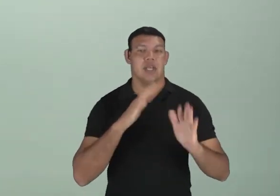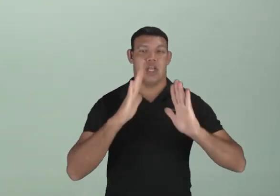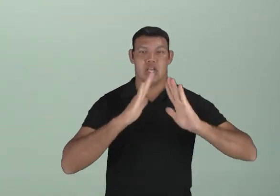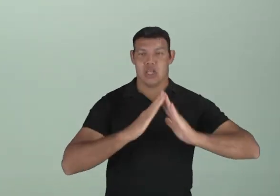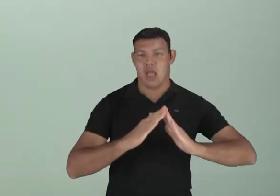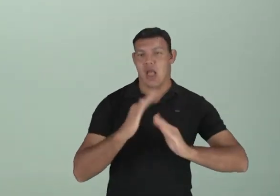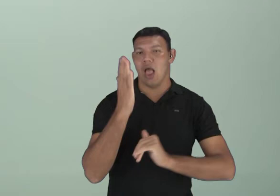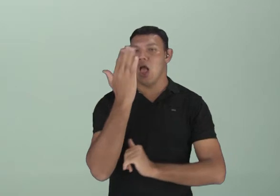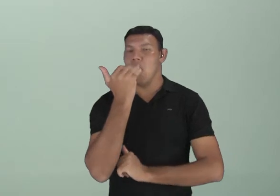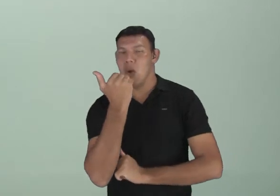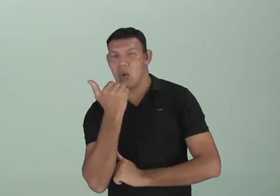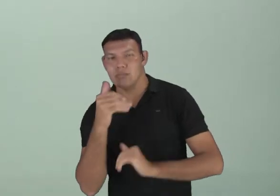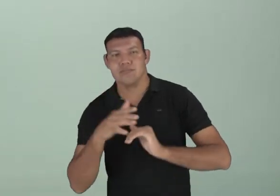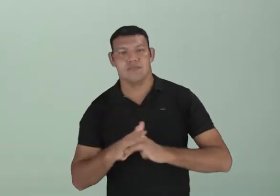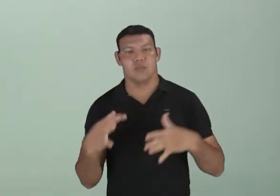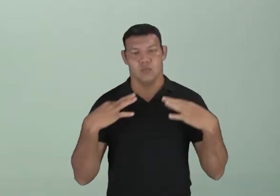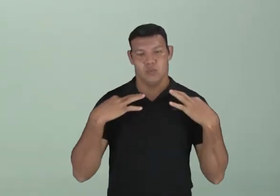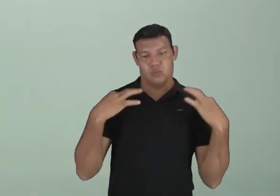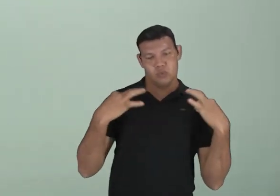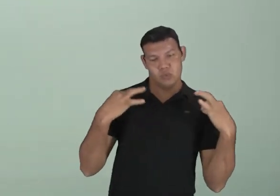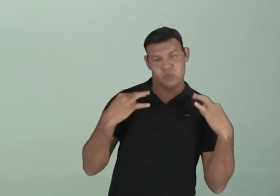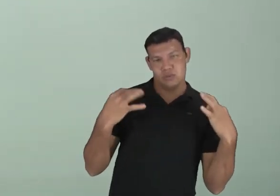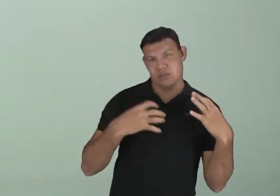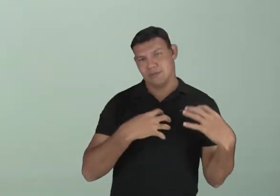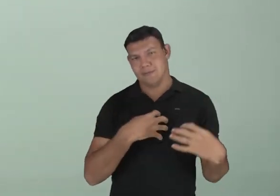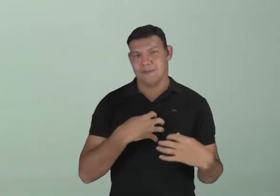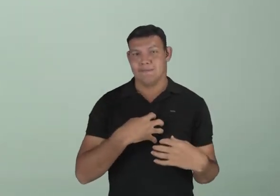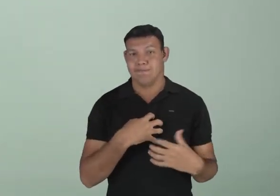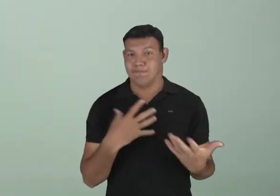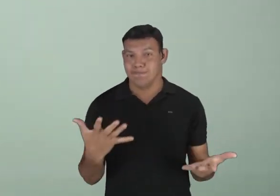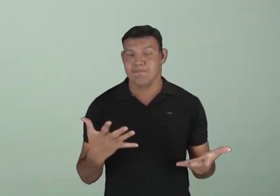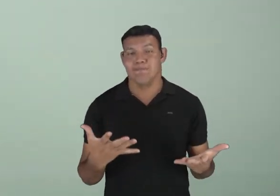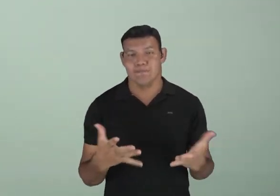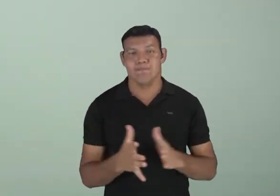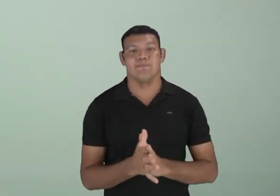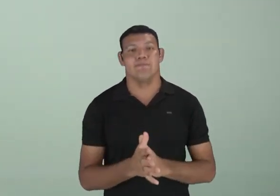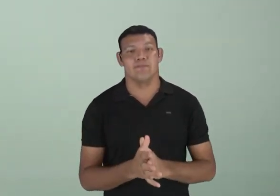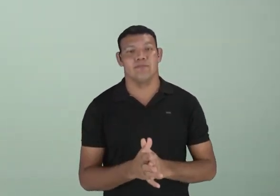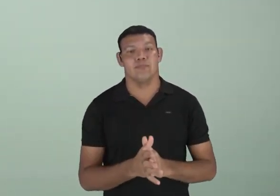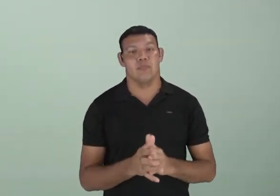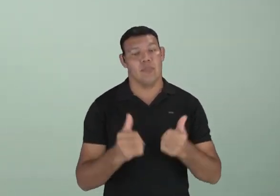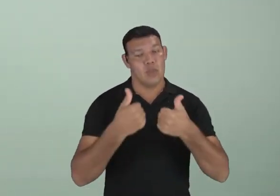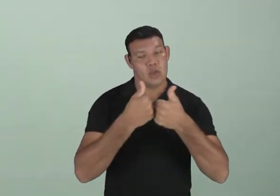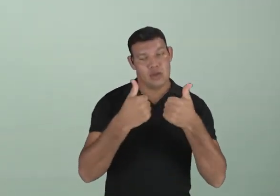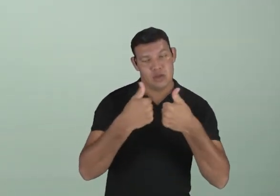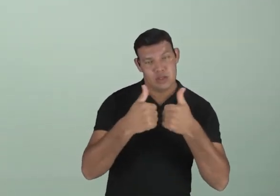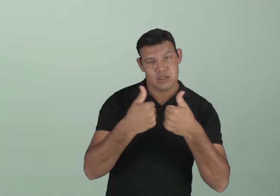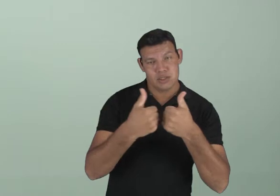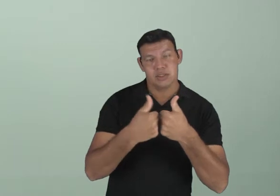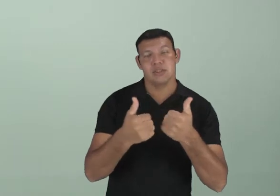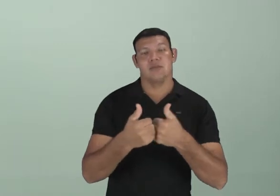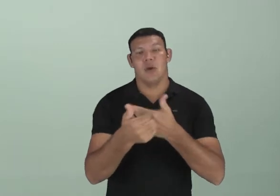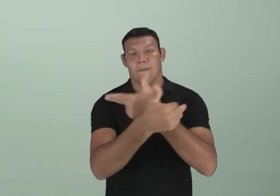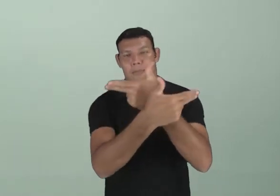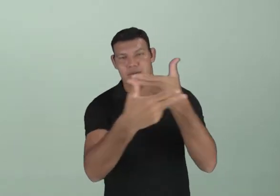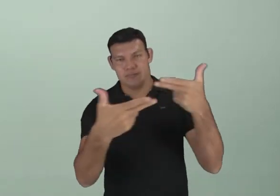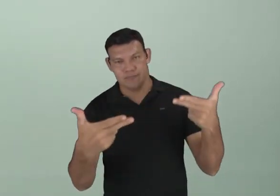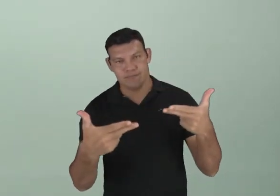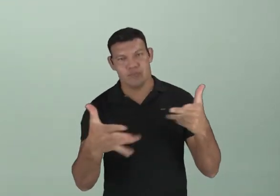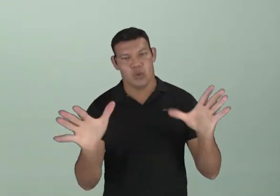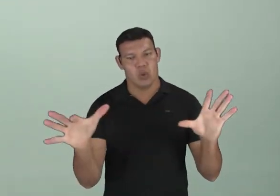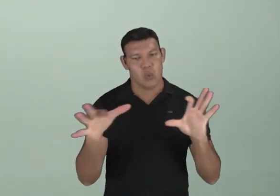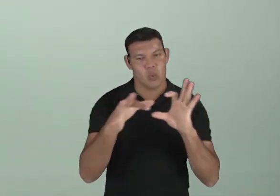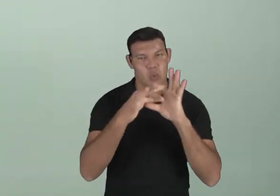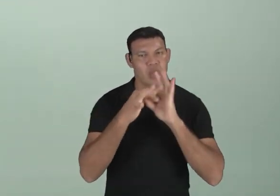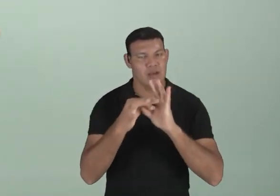dias, a maneira como nos vestimos, a forma com a qual nós nos transportamos, os